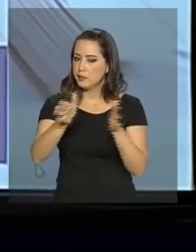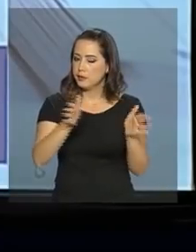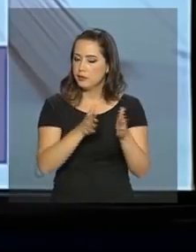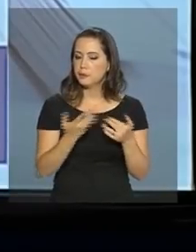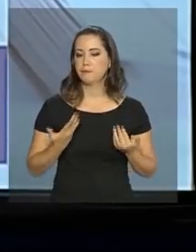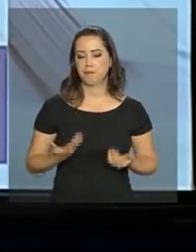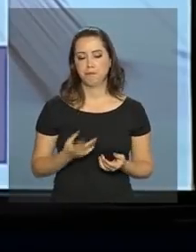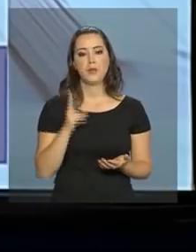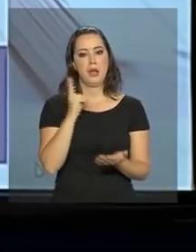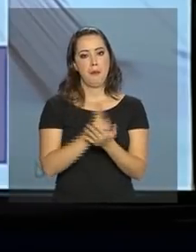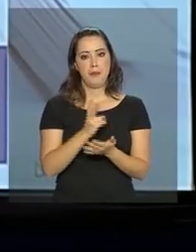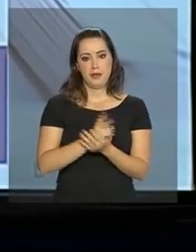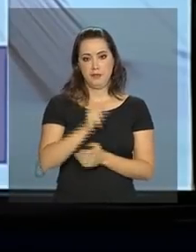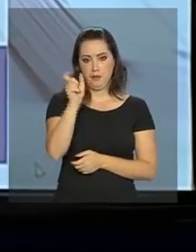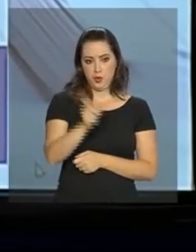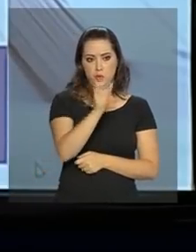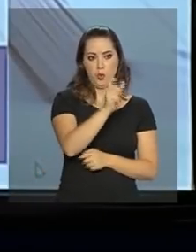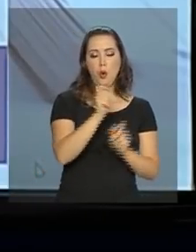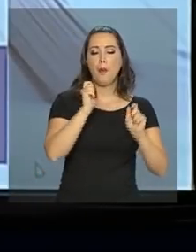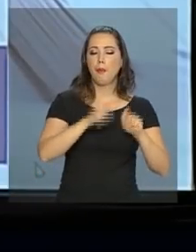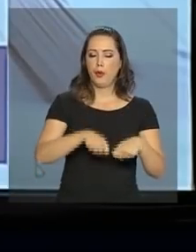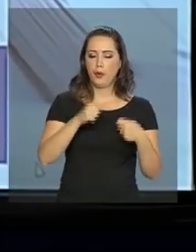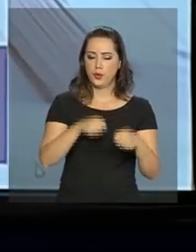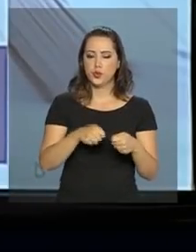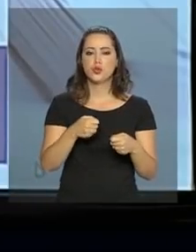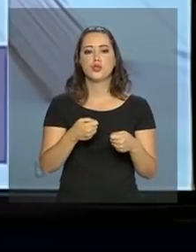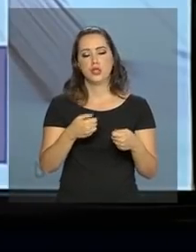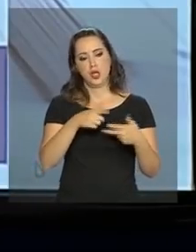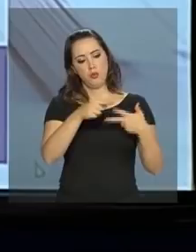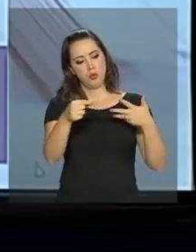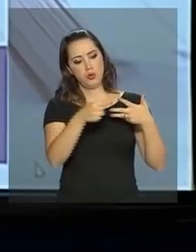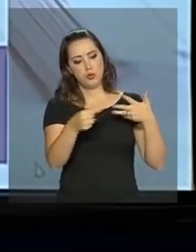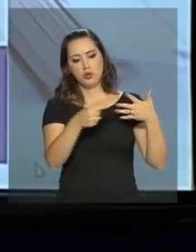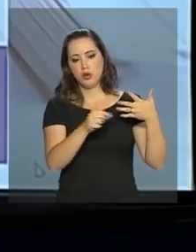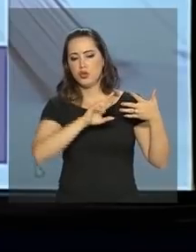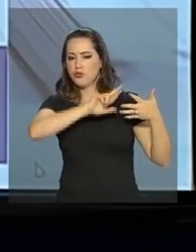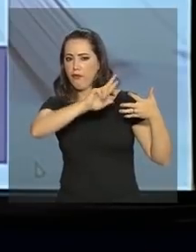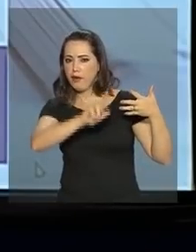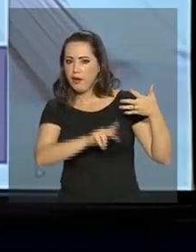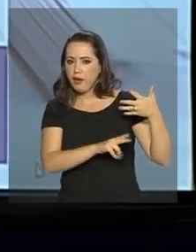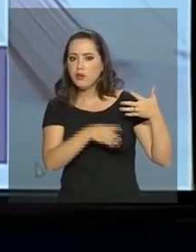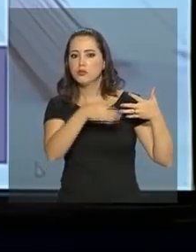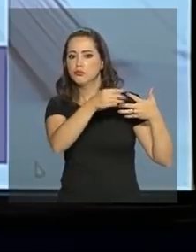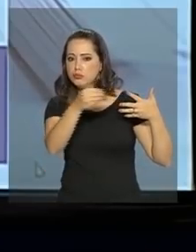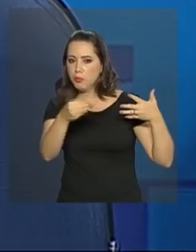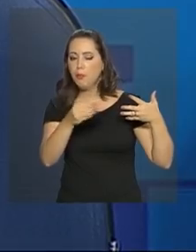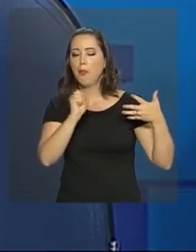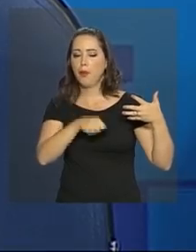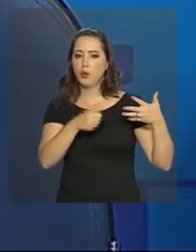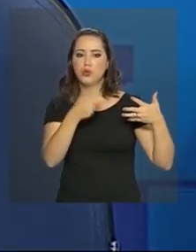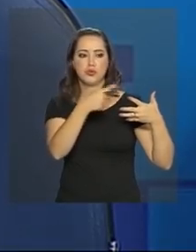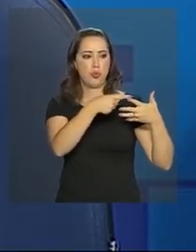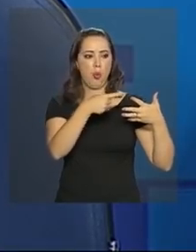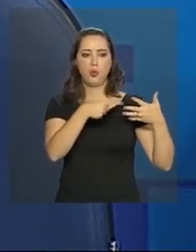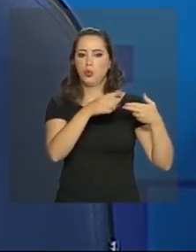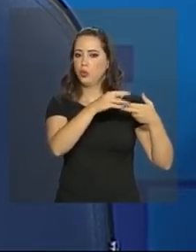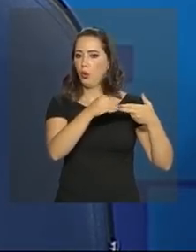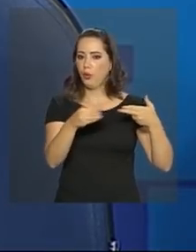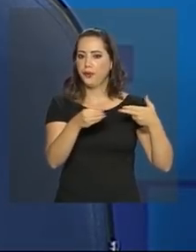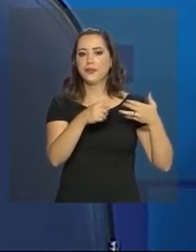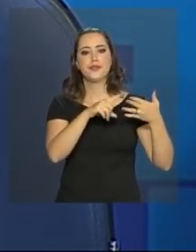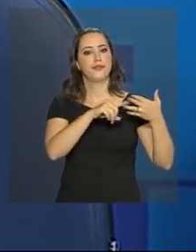ao a mesma pessoa pode solicitar mais de um atendimento especial nós voltamos com as nossas provas